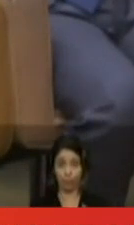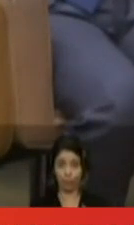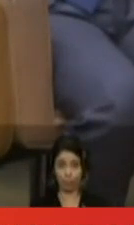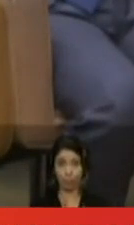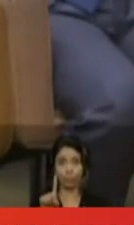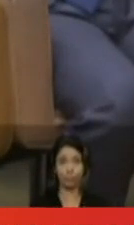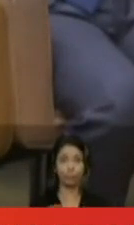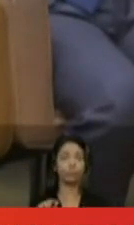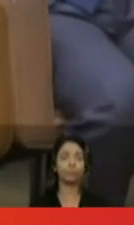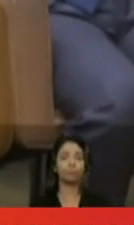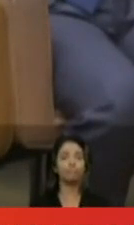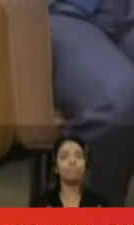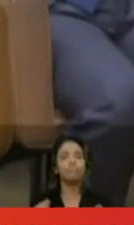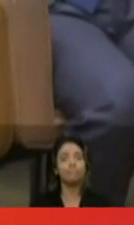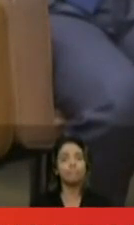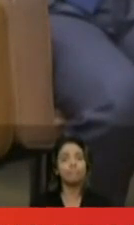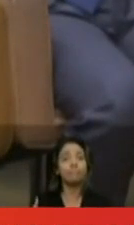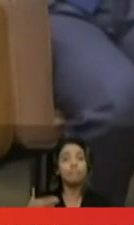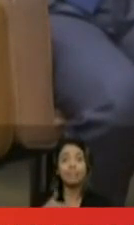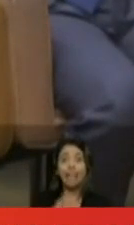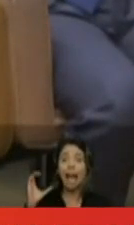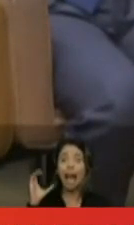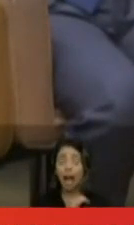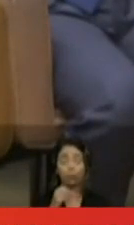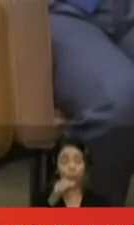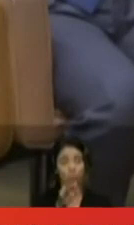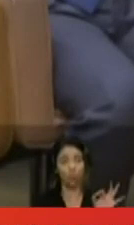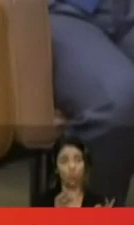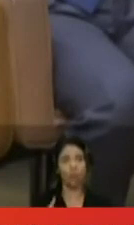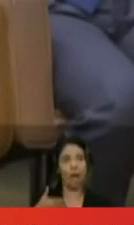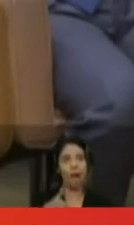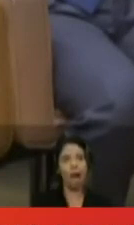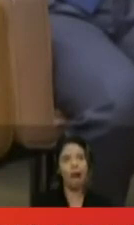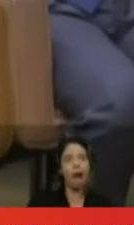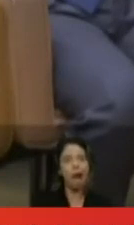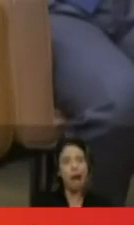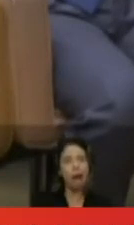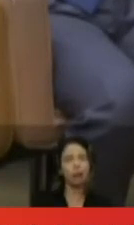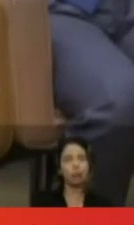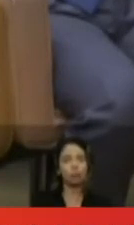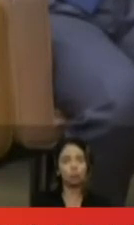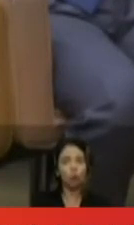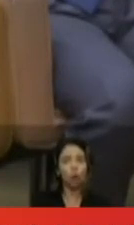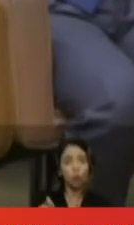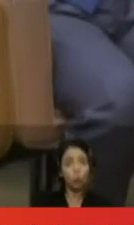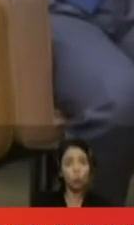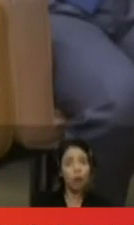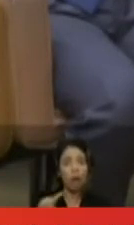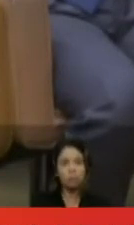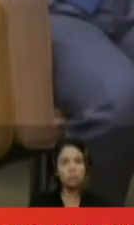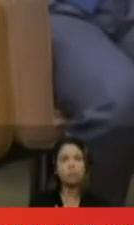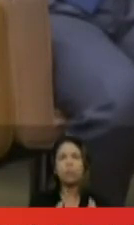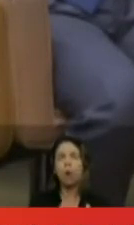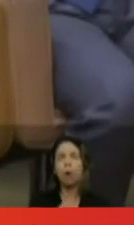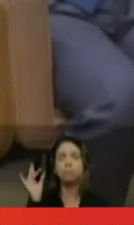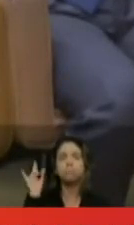que talvez me arranje aí uma certa confusão na internet, algumas pessoas me xingando, mas eu realmente defendo o voto